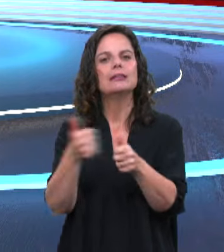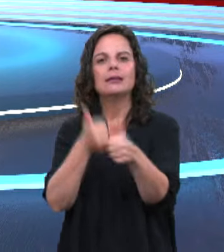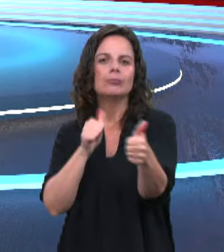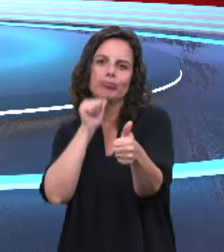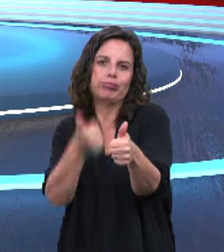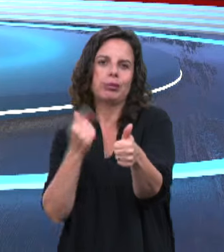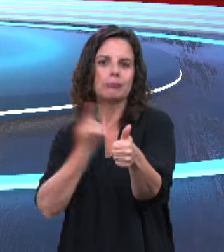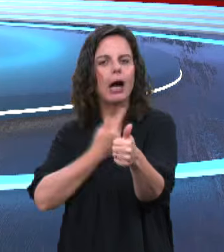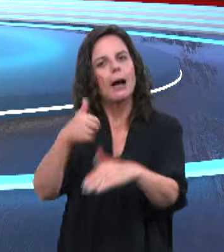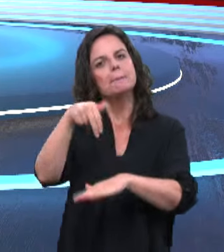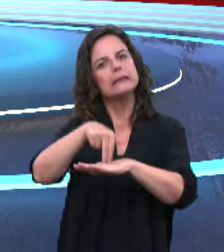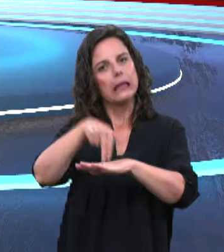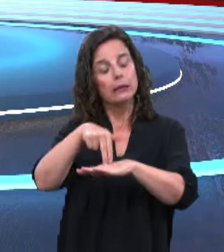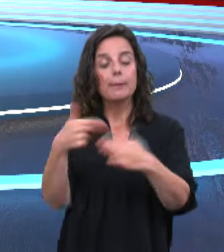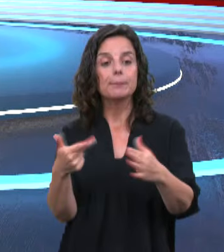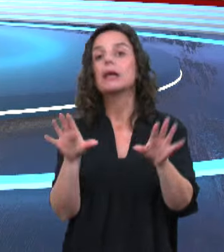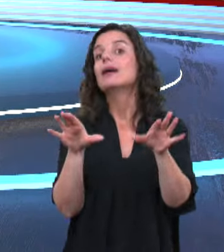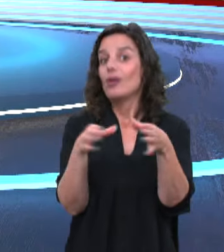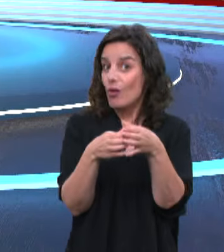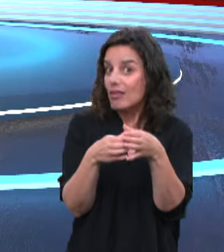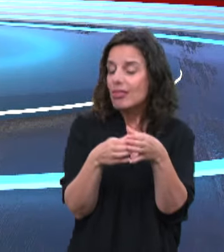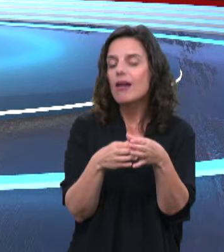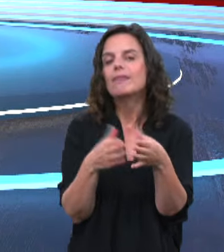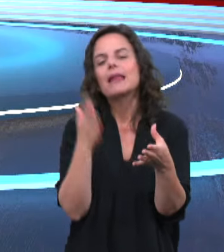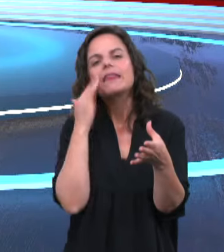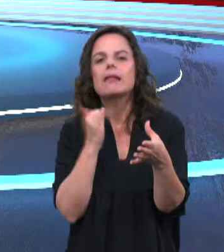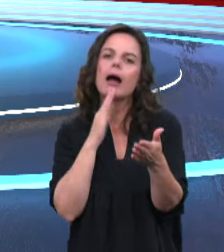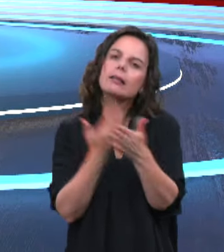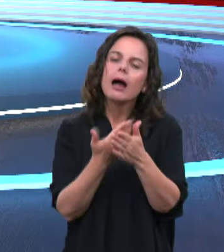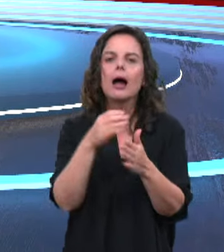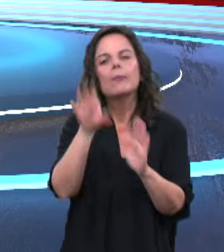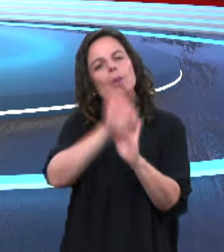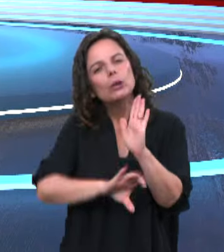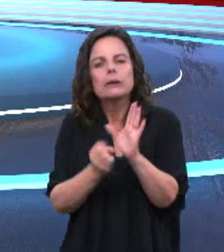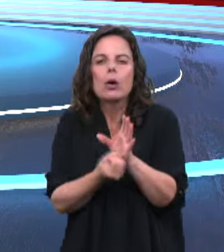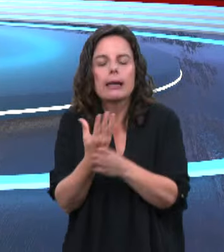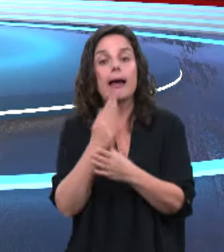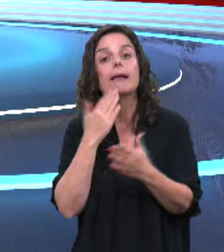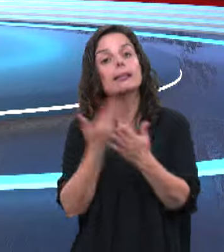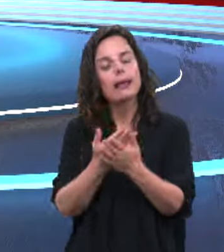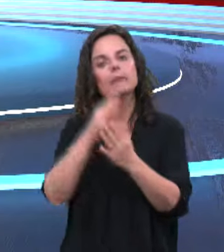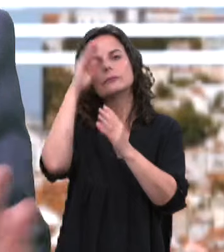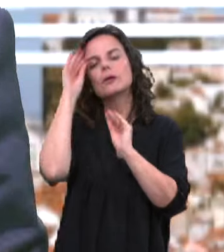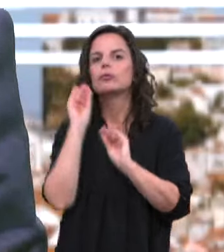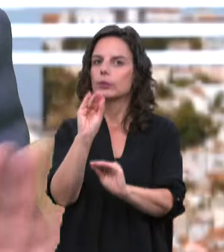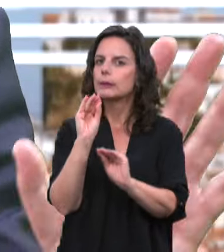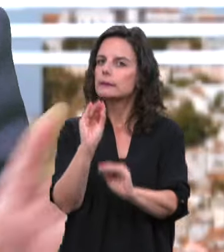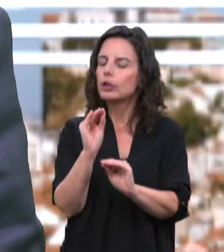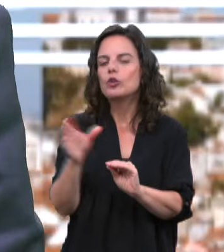feitos presencialmente. E aí o que a Ordem tenta é criar condições para que essas formações sejam mais